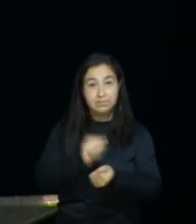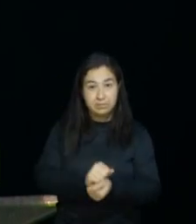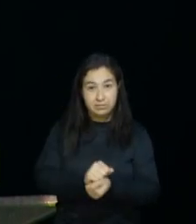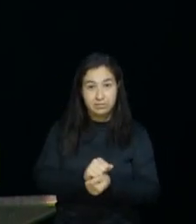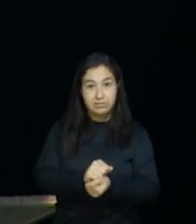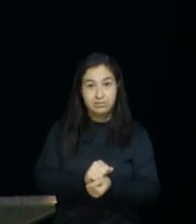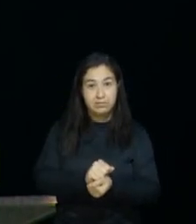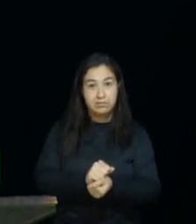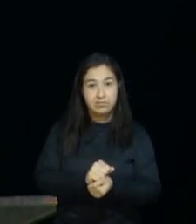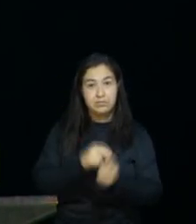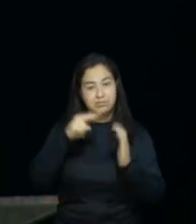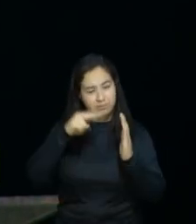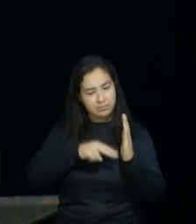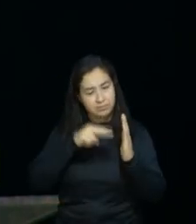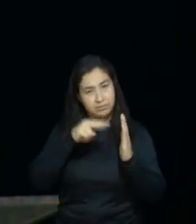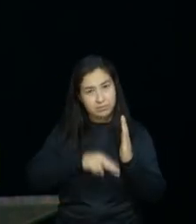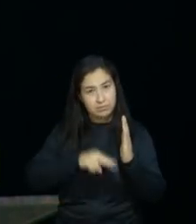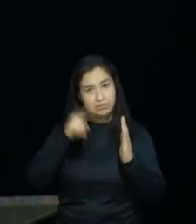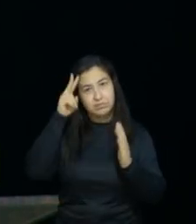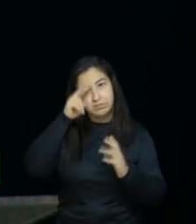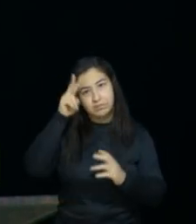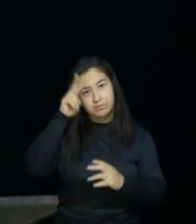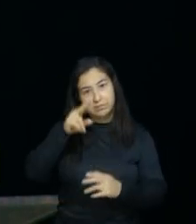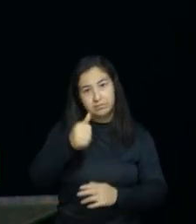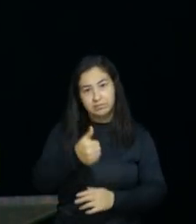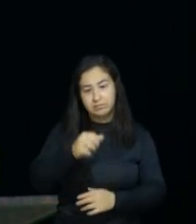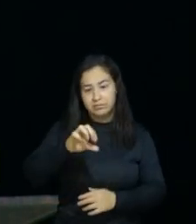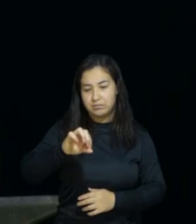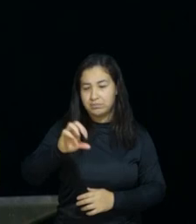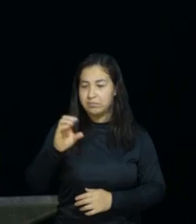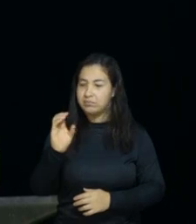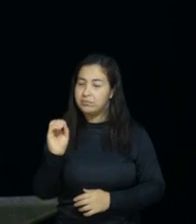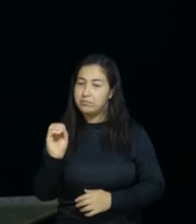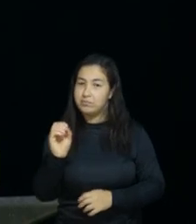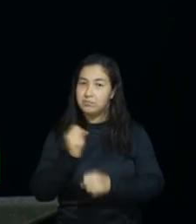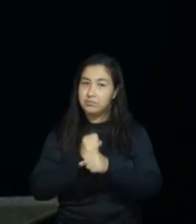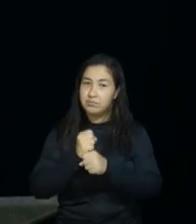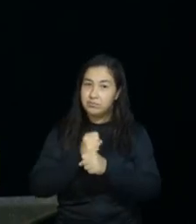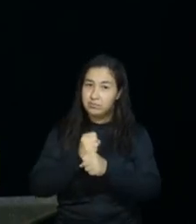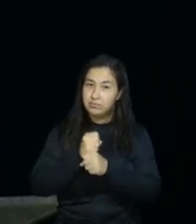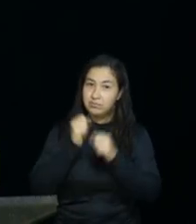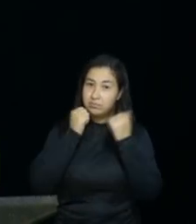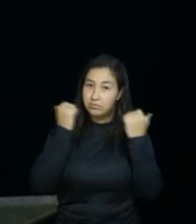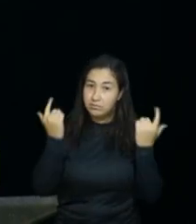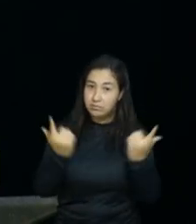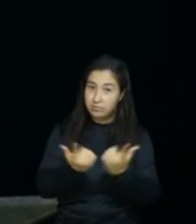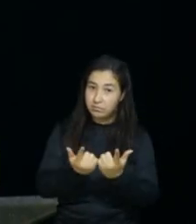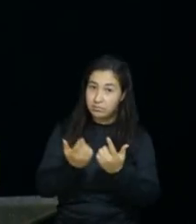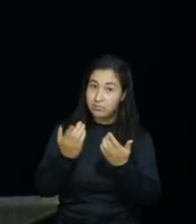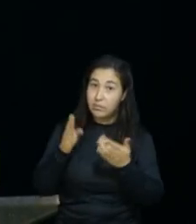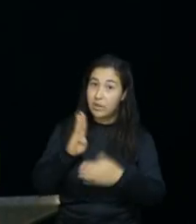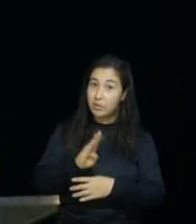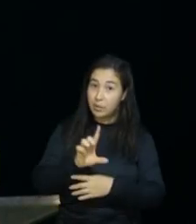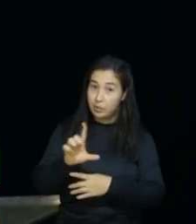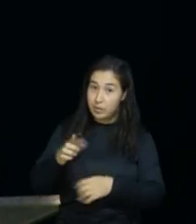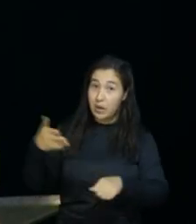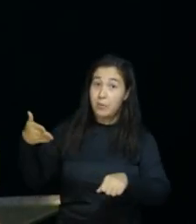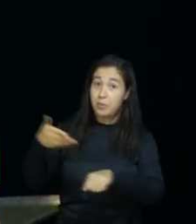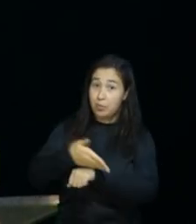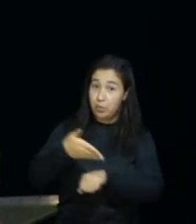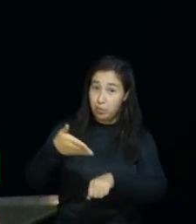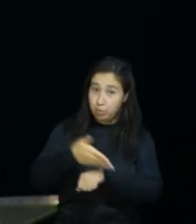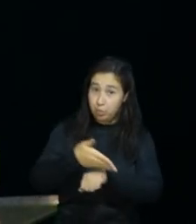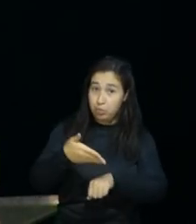nos anais da história dos 190 anos da Assembleia Legislativa, a participação da Assembleia Legislativa